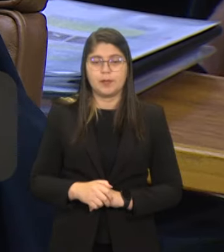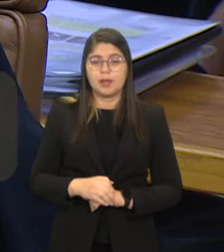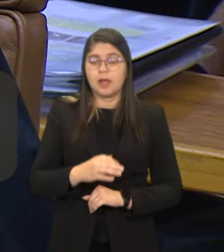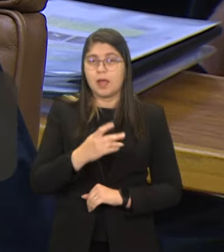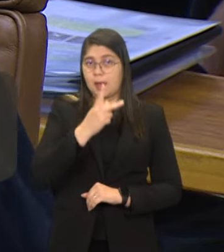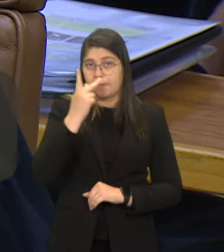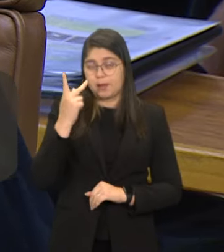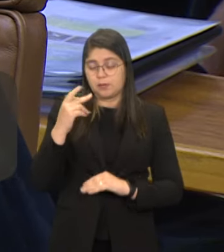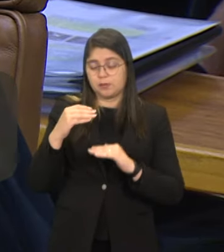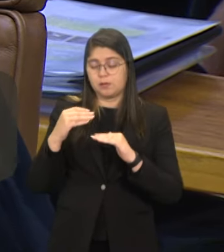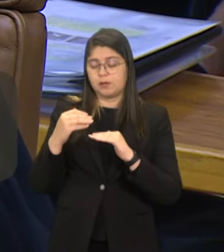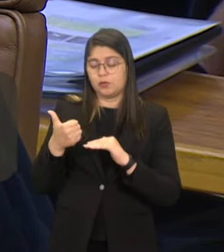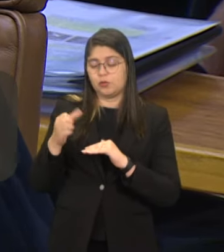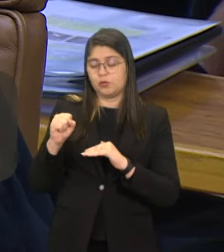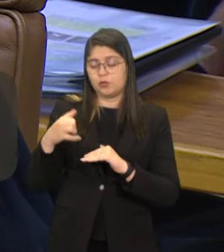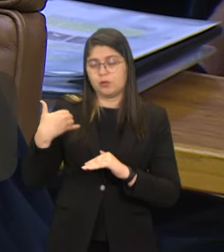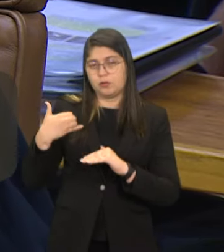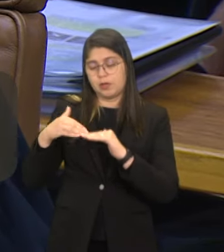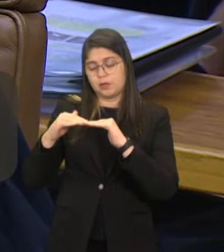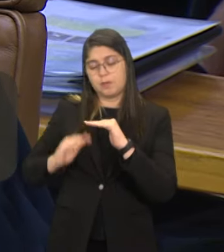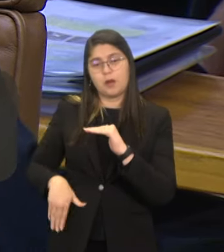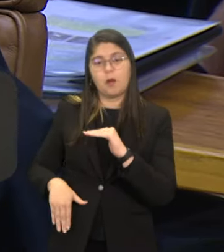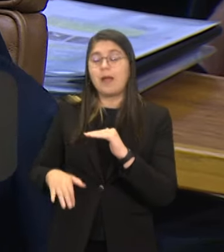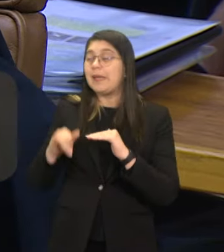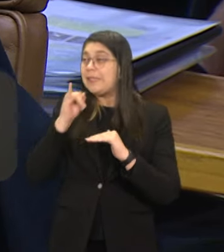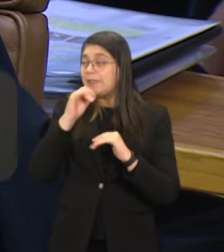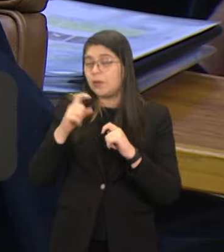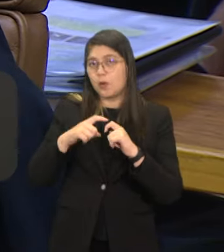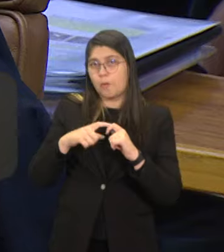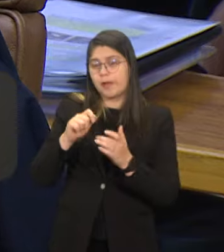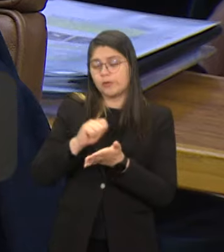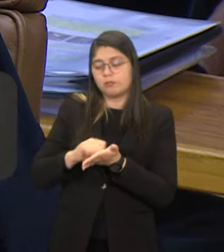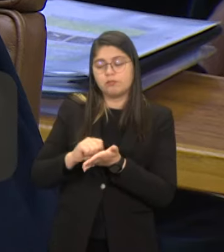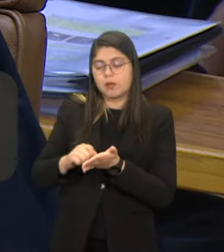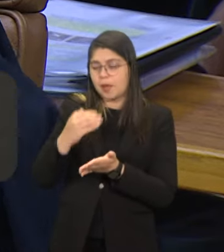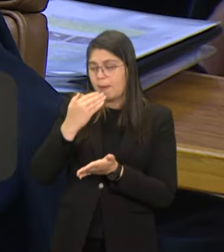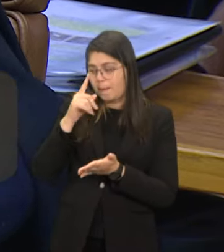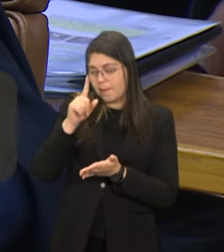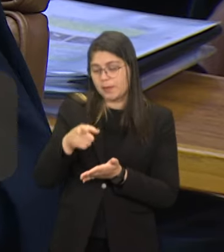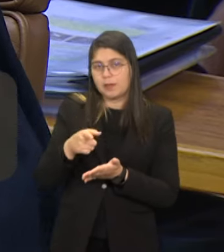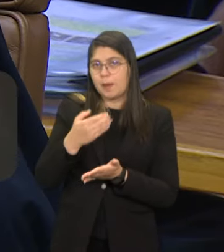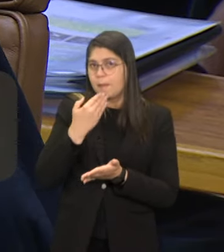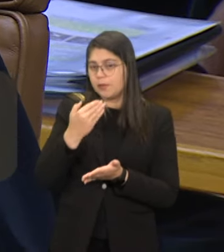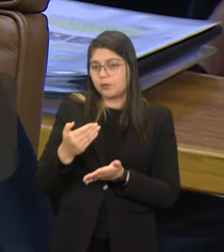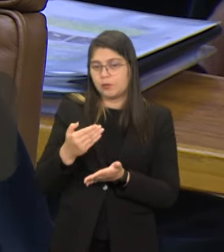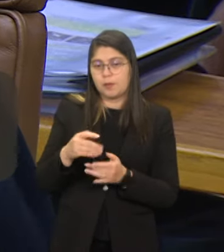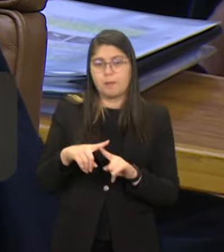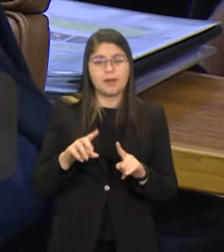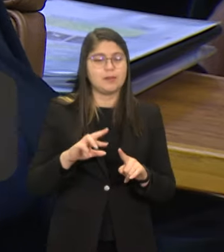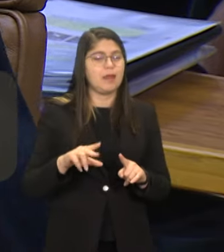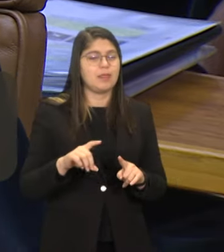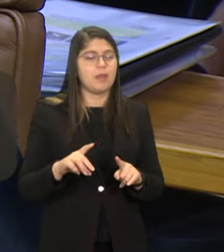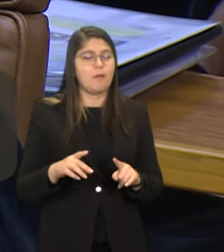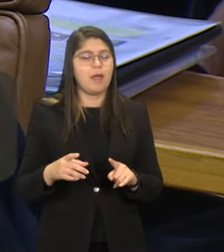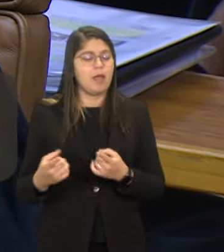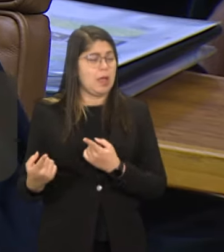só será administrada com prescrição médica. Então, o que eu estou dando exemplo, absolutamente não fazer nenhum tipo de